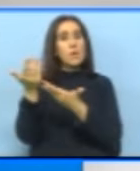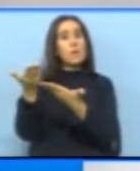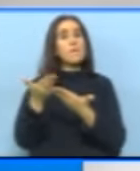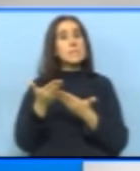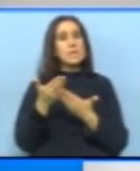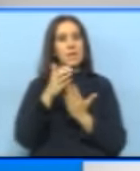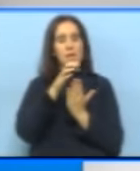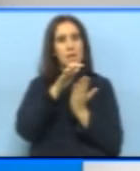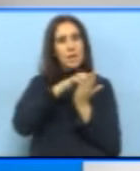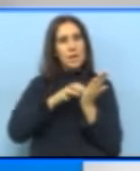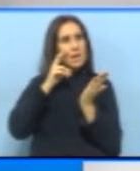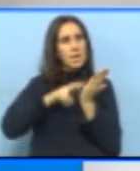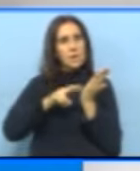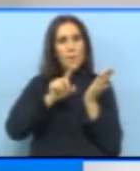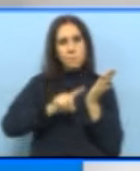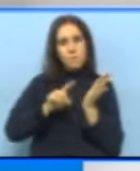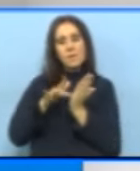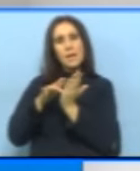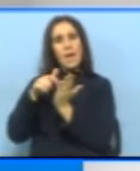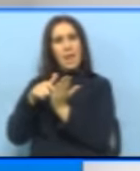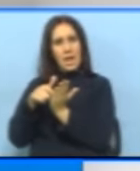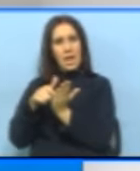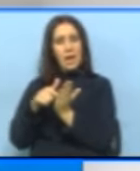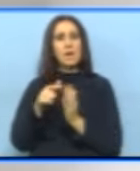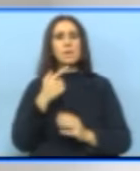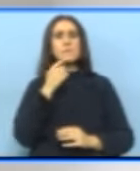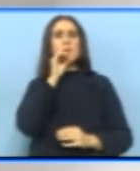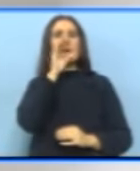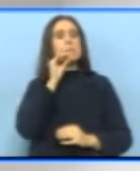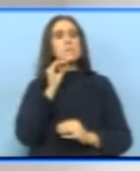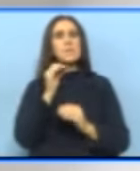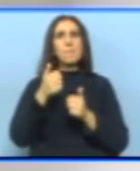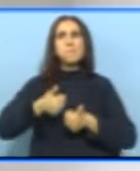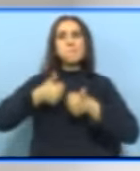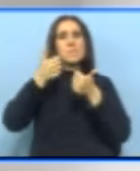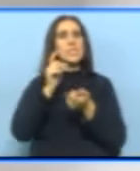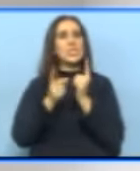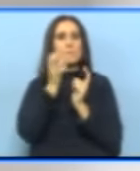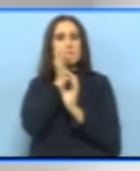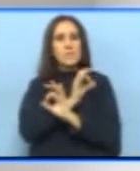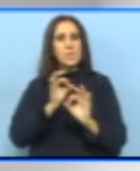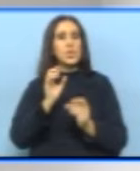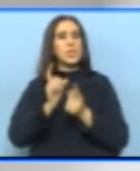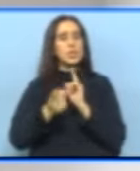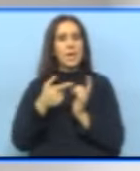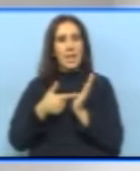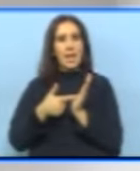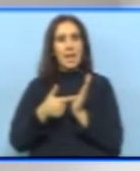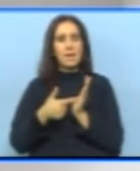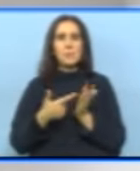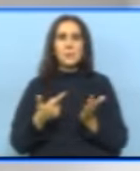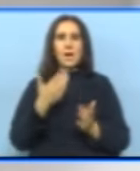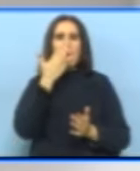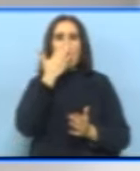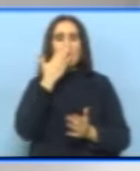quer também no Evangelho, e depois perceber essa santidade e perfeição concretizada quase